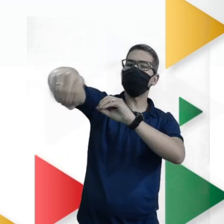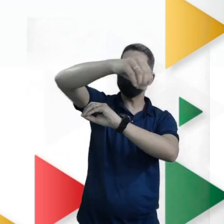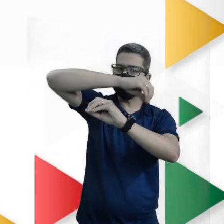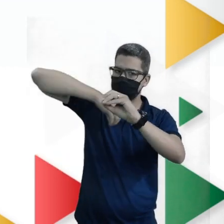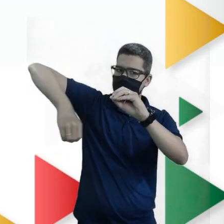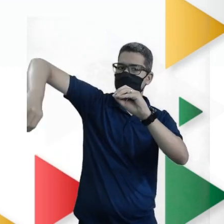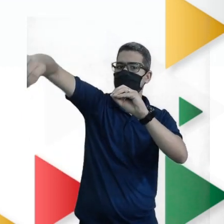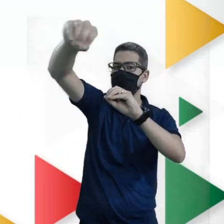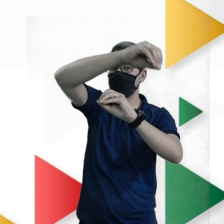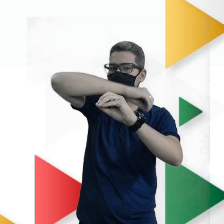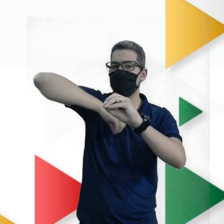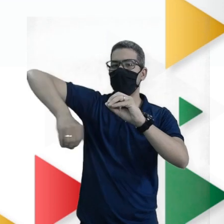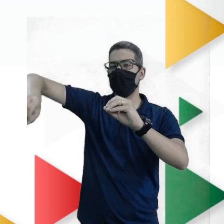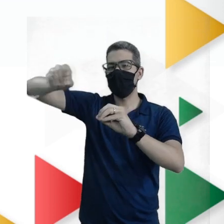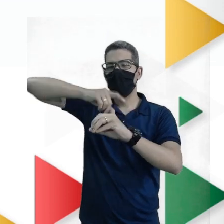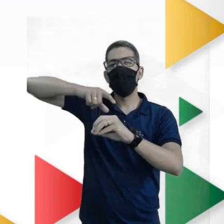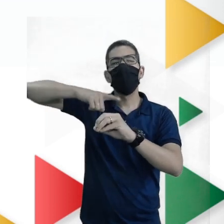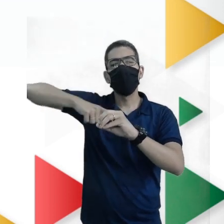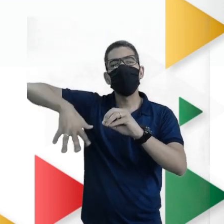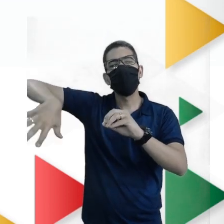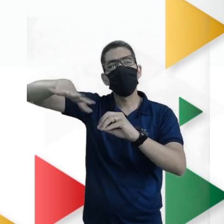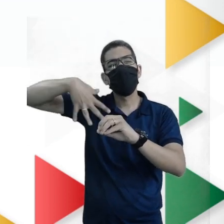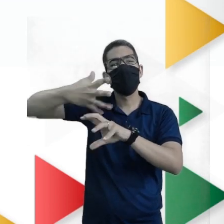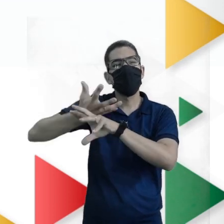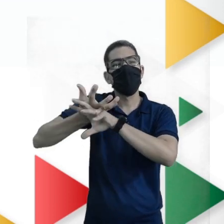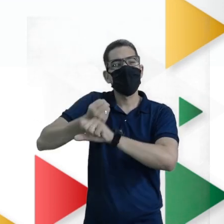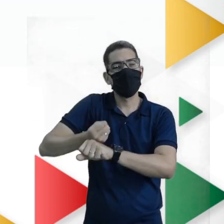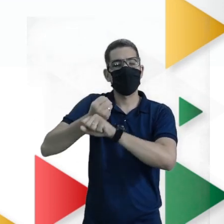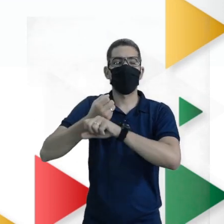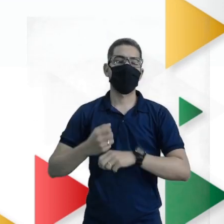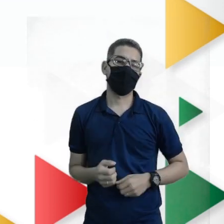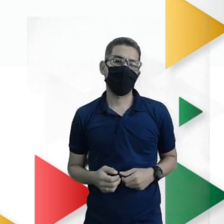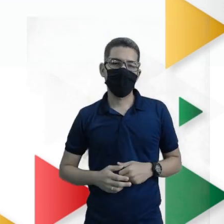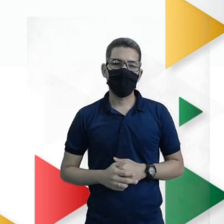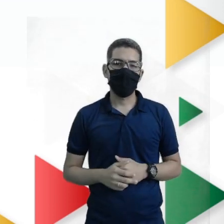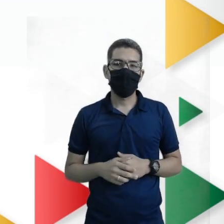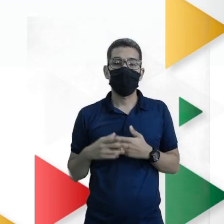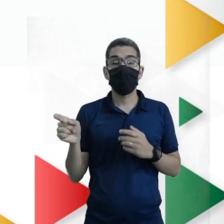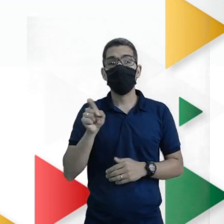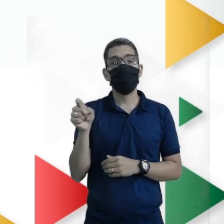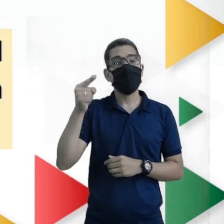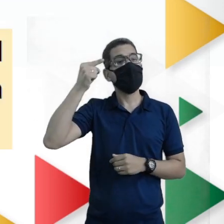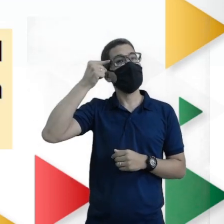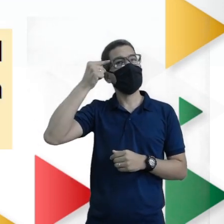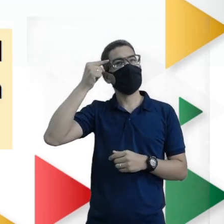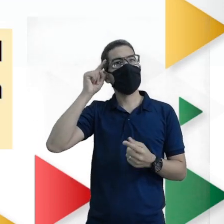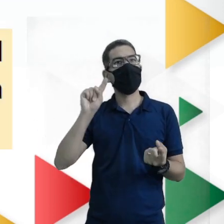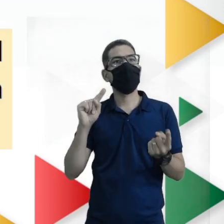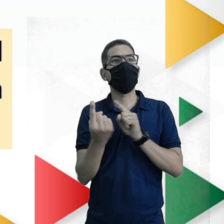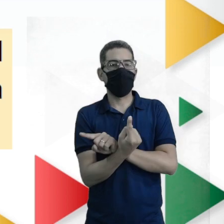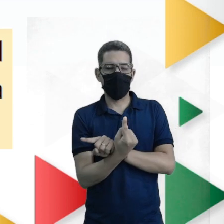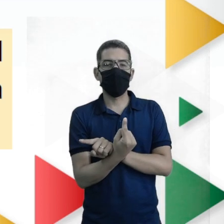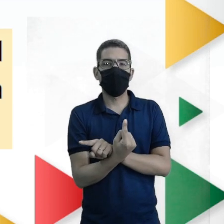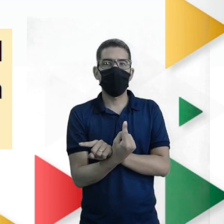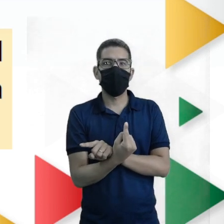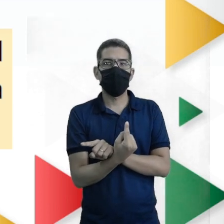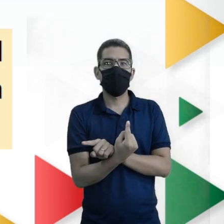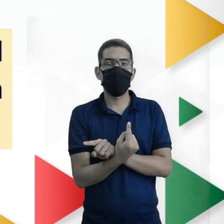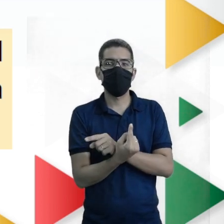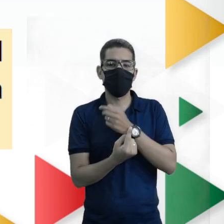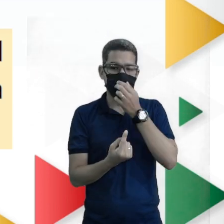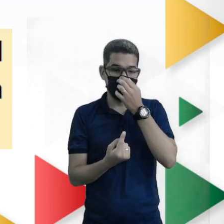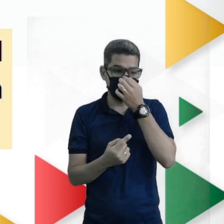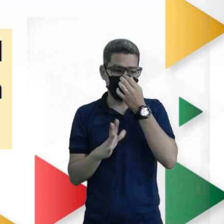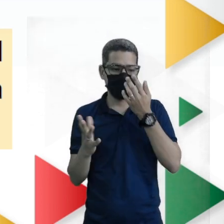bom? Pelo campo gravitacional de atração desse. Então, eles pensavam que era o contrário, e aí, para